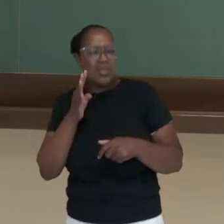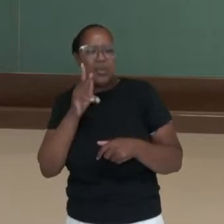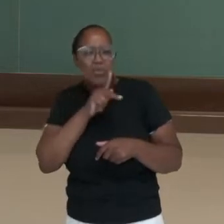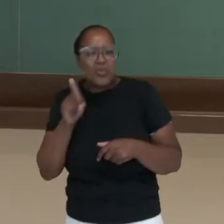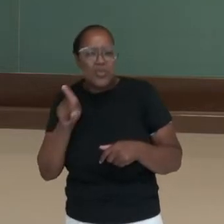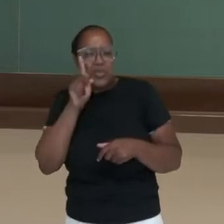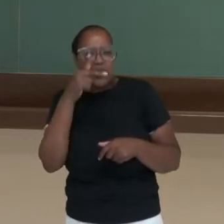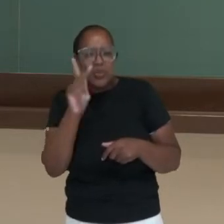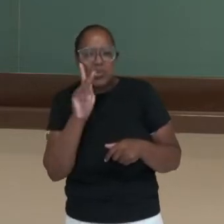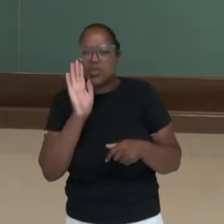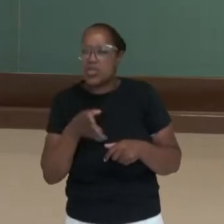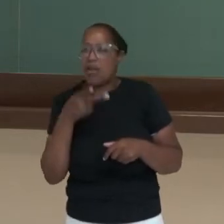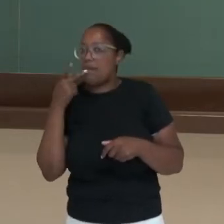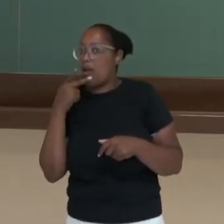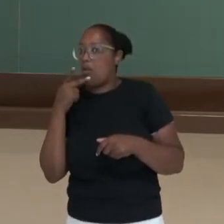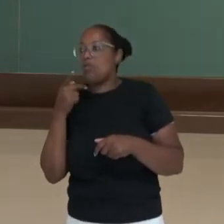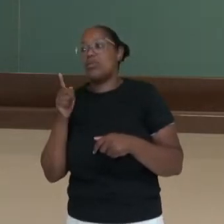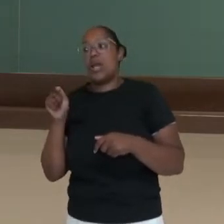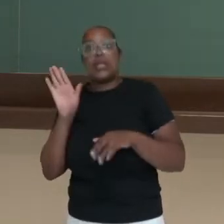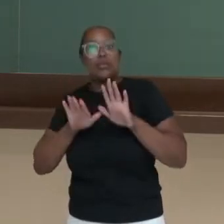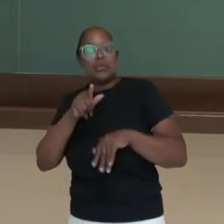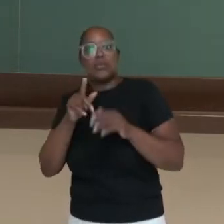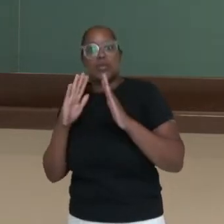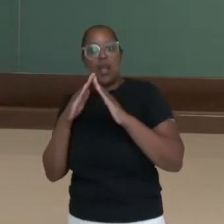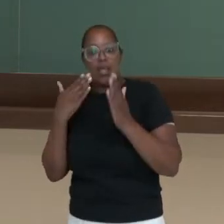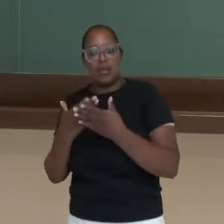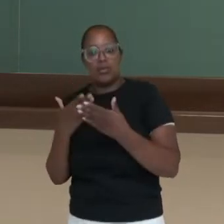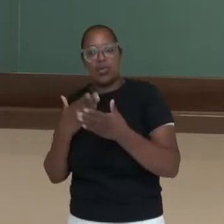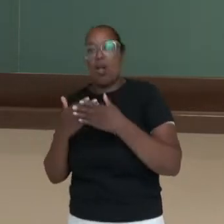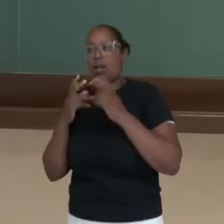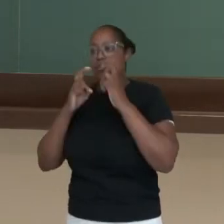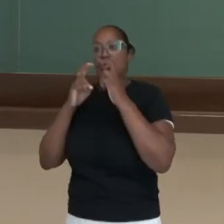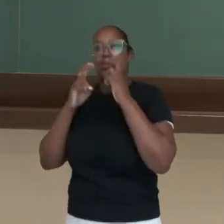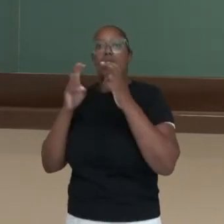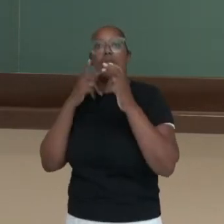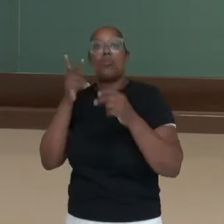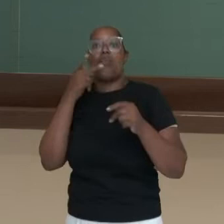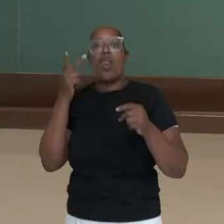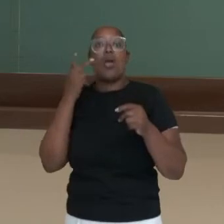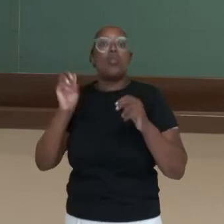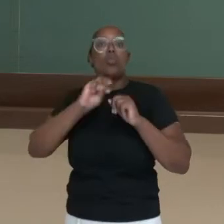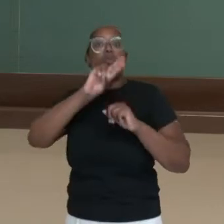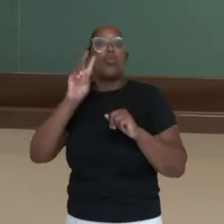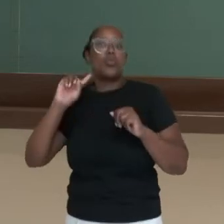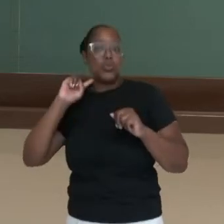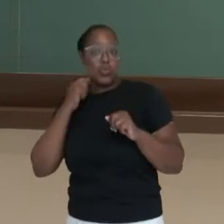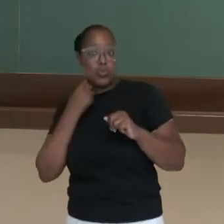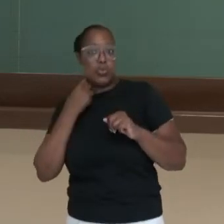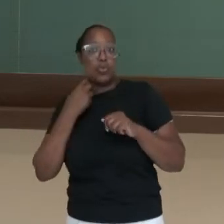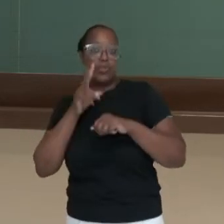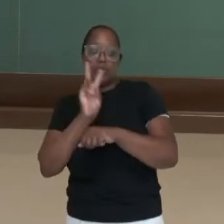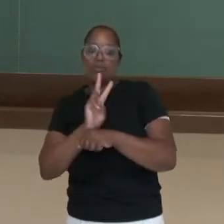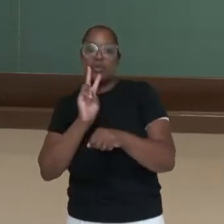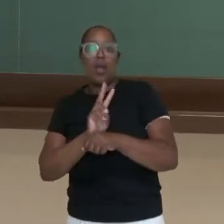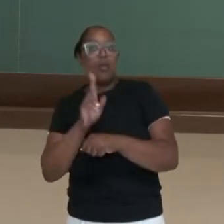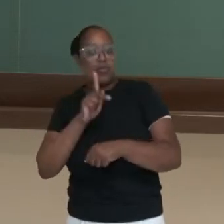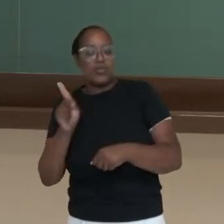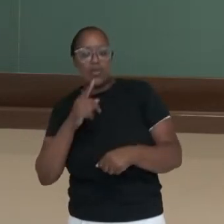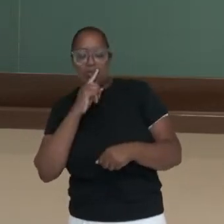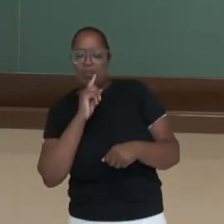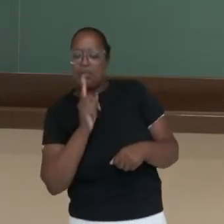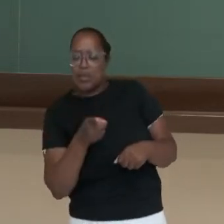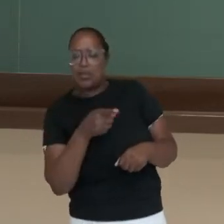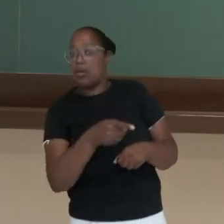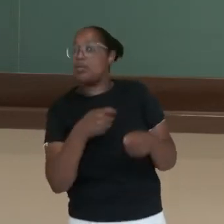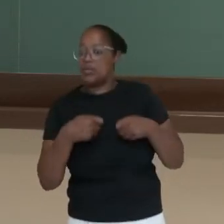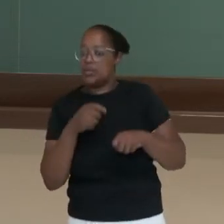em você e falou assim, escuta, você não está na sua casa, hein? Você está na escola, você está num lugar público. O que ela está querendo dizer? Quando a gente está na nossa casa,